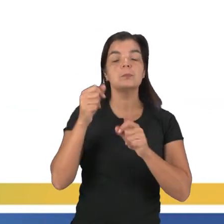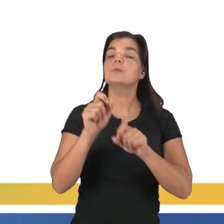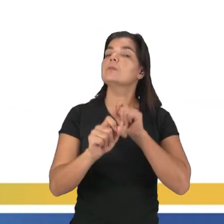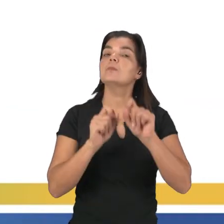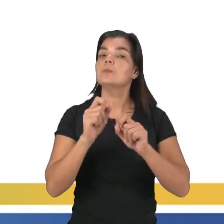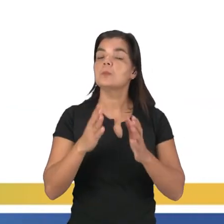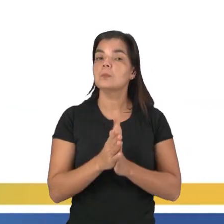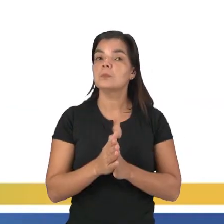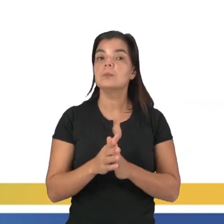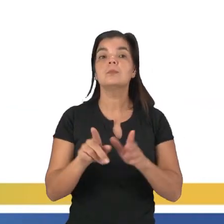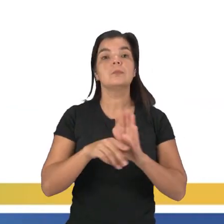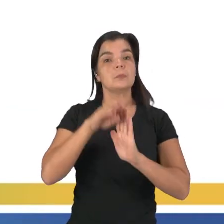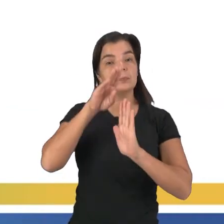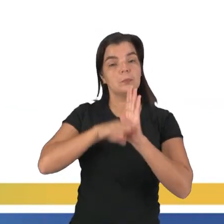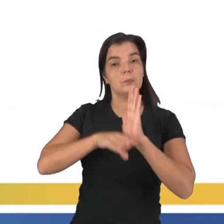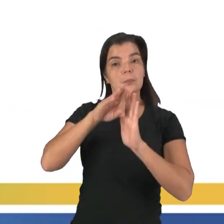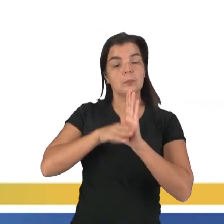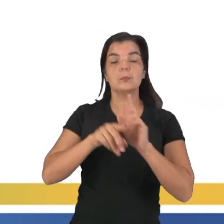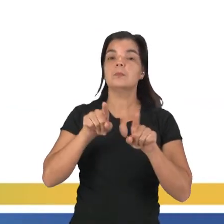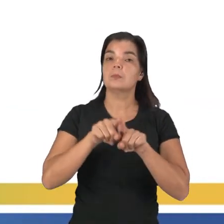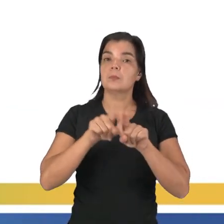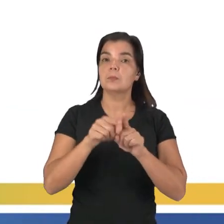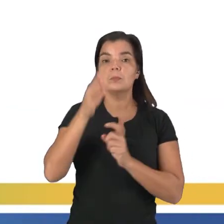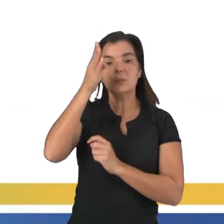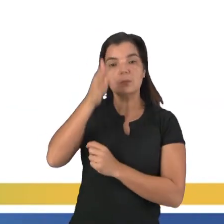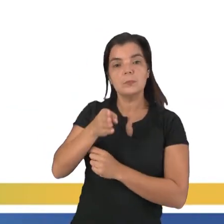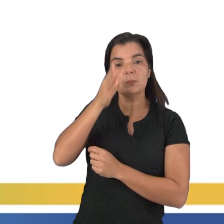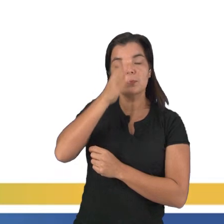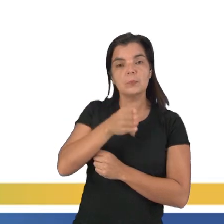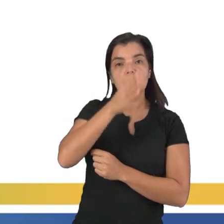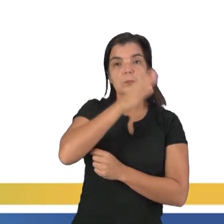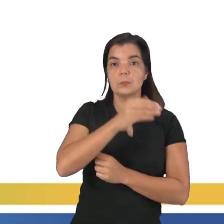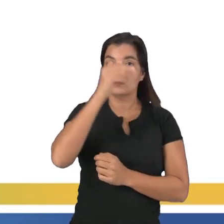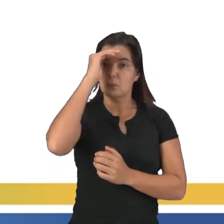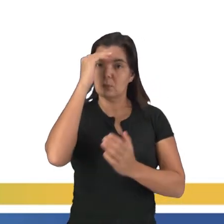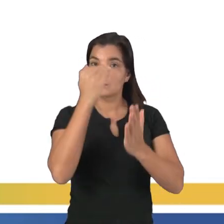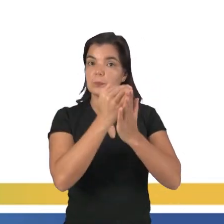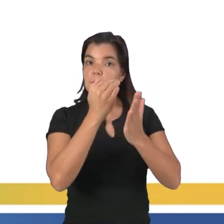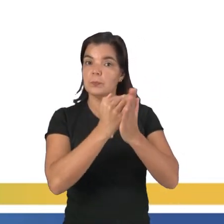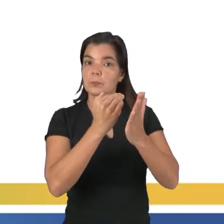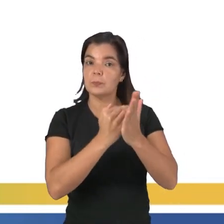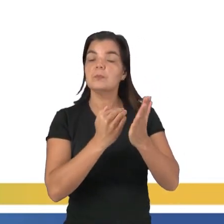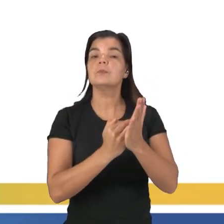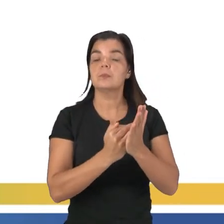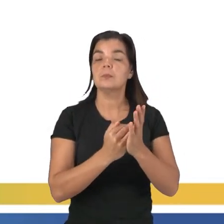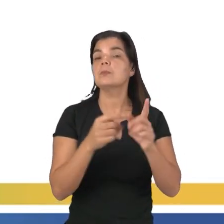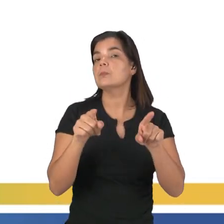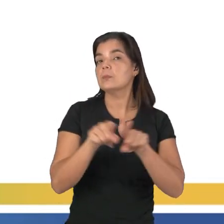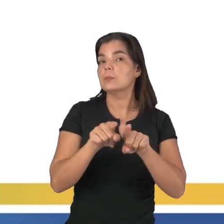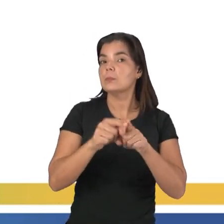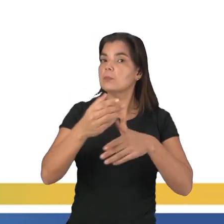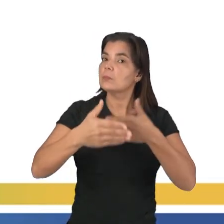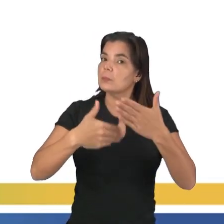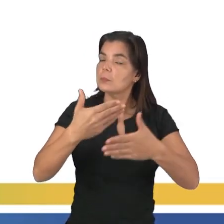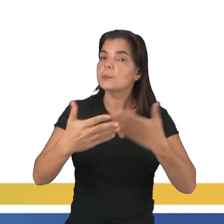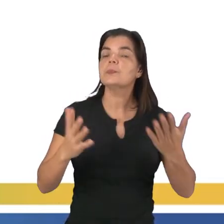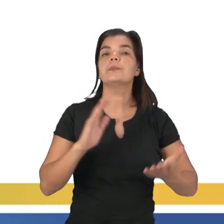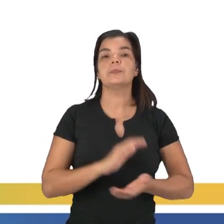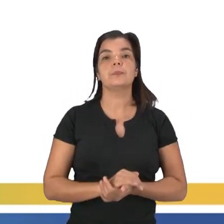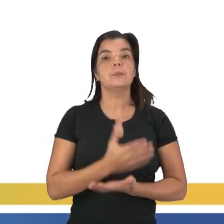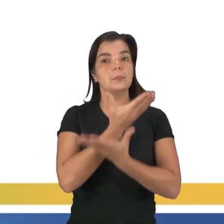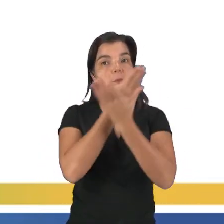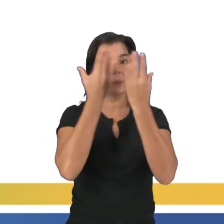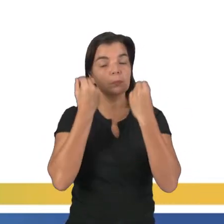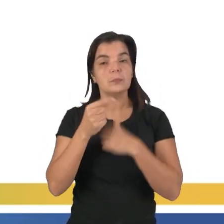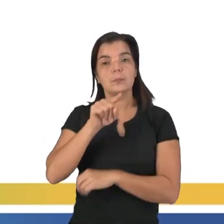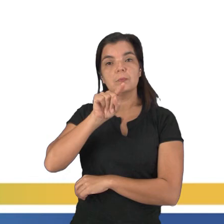lembrar que nessa operação vamos ter que subtrair parte inteira com parte inteira, centésimos com centésimos e assim sucessivamente.